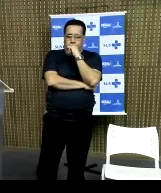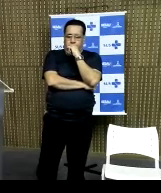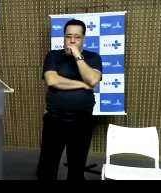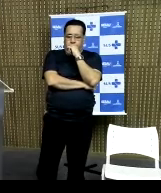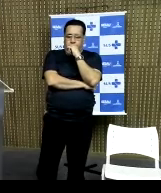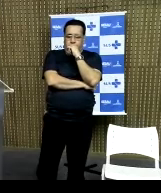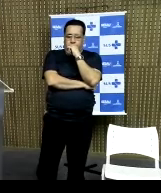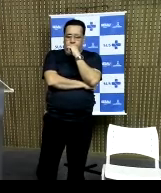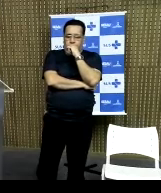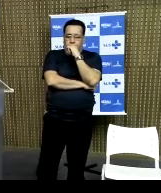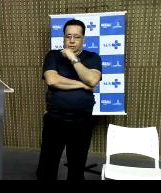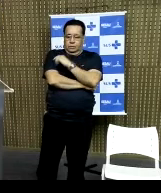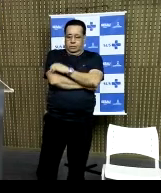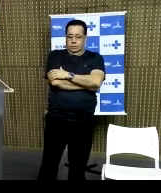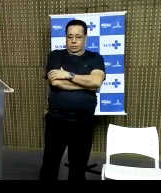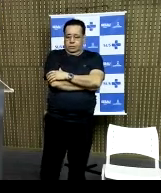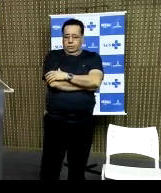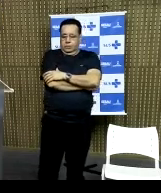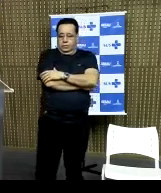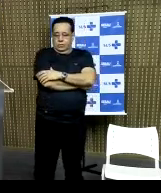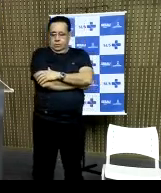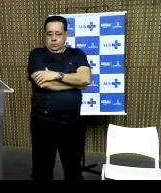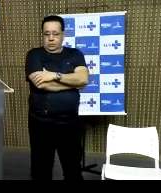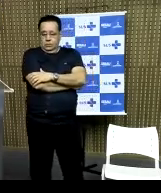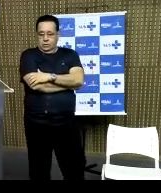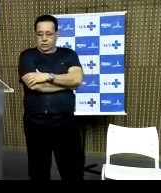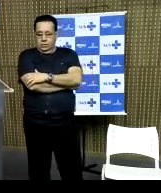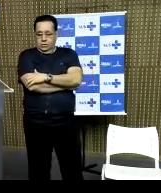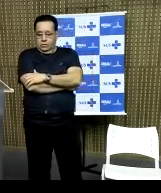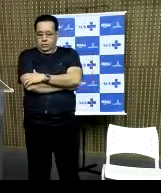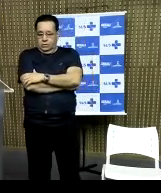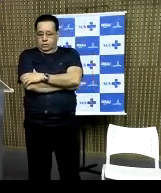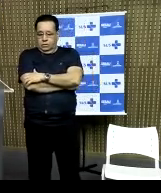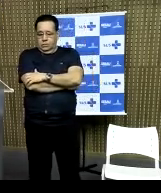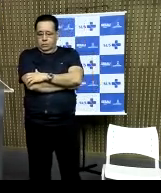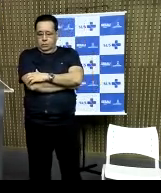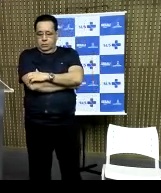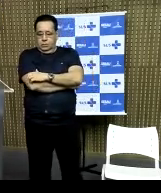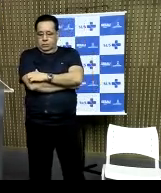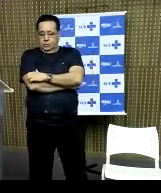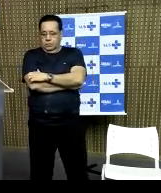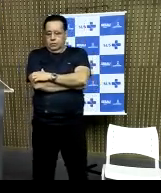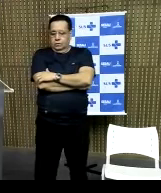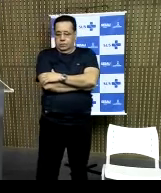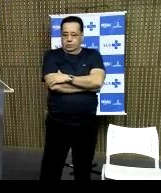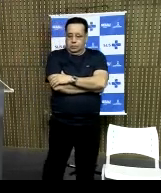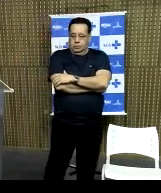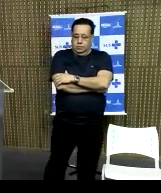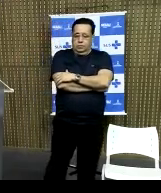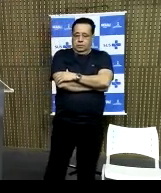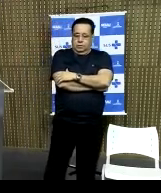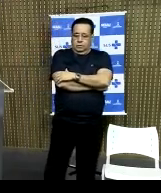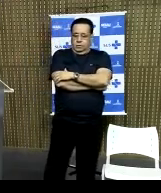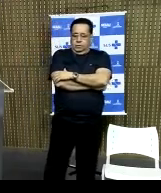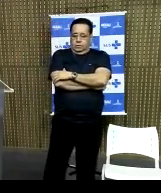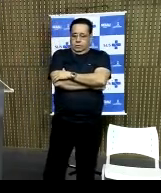viu? E só tivemos um caso de abandono de uma senhora bem vulnerável, e